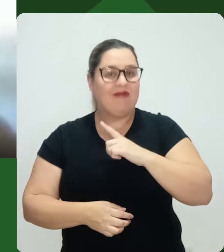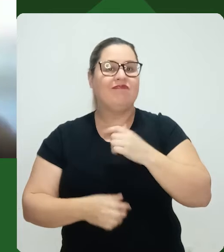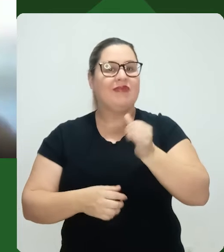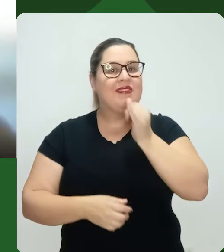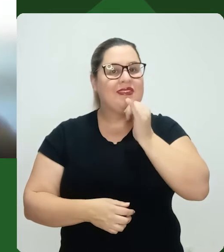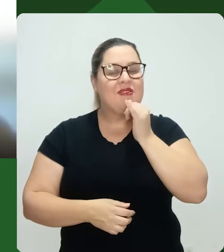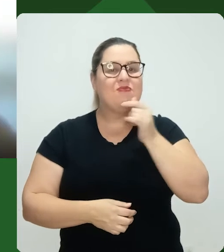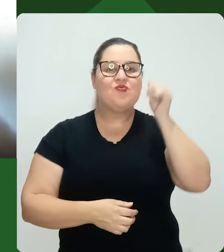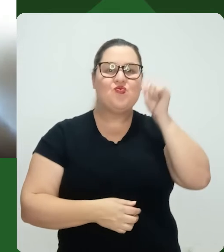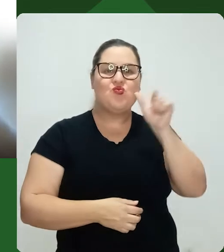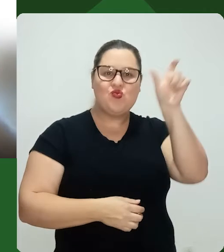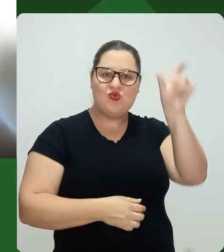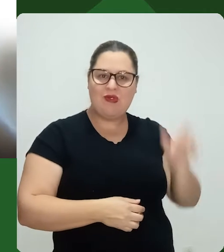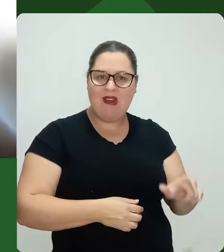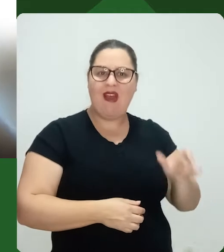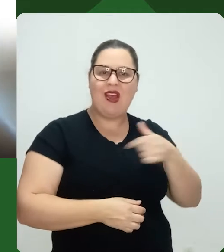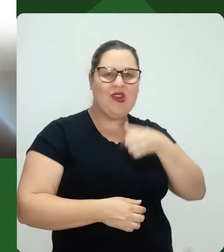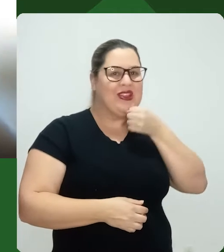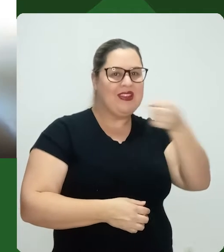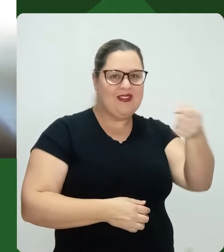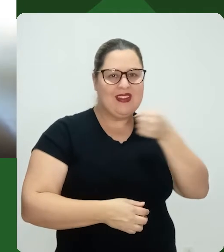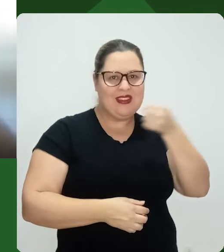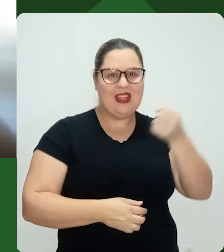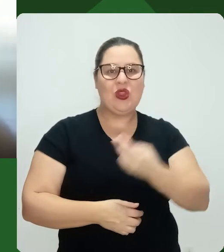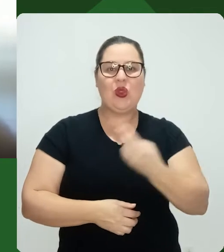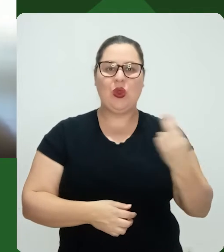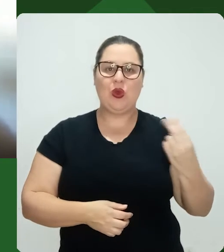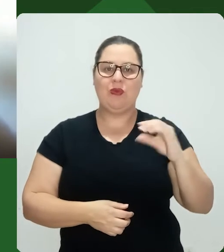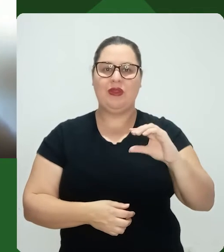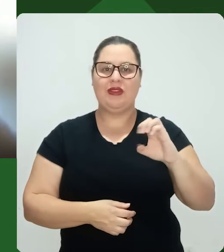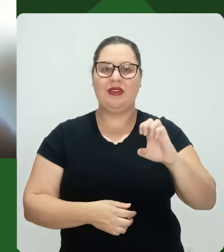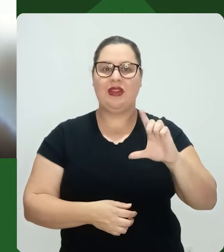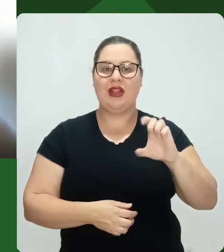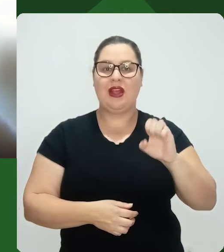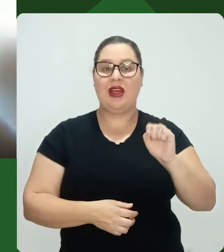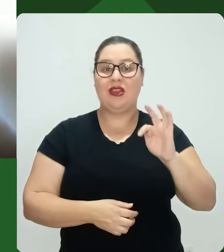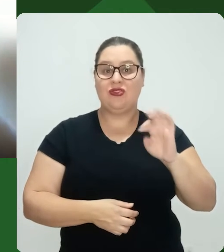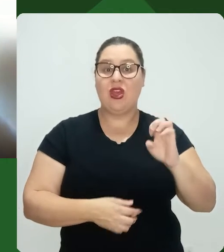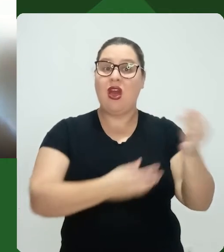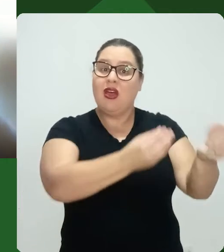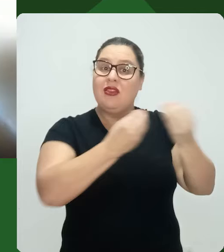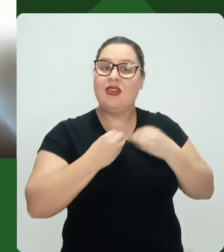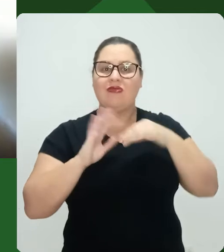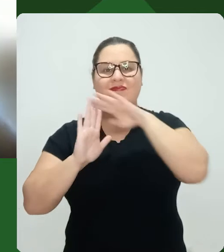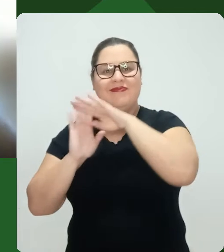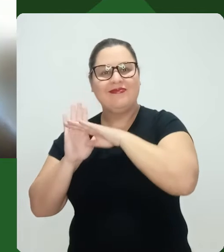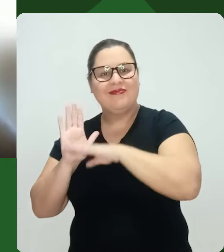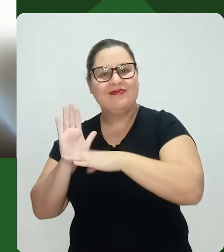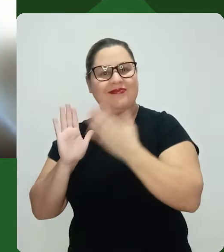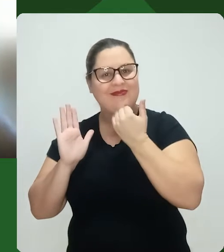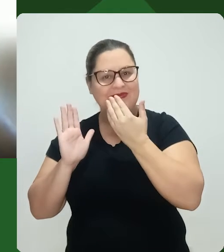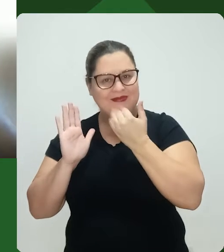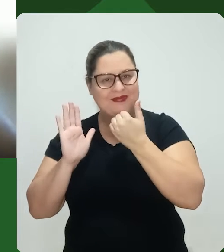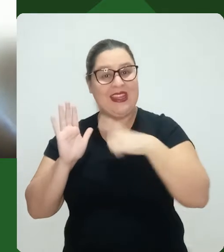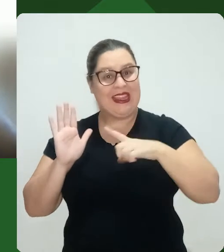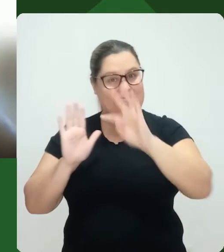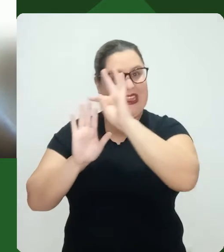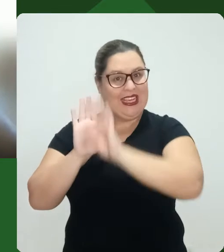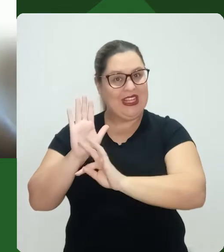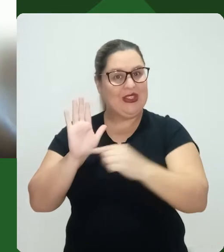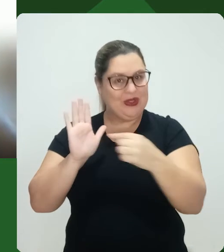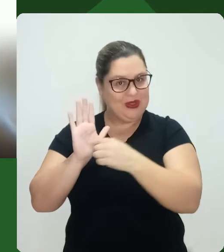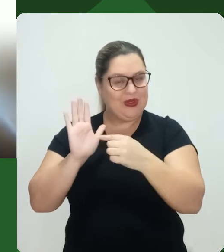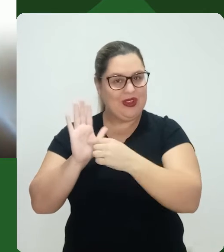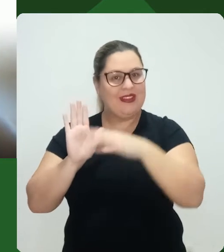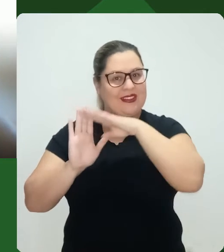histórica primária. No nosso texto tem um exemplo de uma senhora que eu entrevistei, e ela, a Celeste, e ela me deu